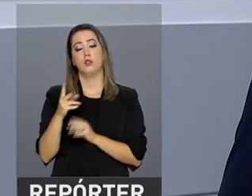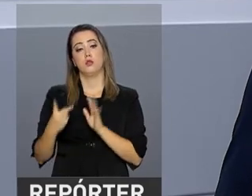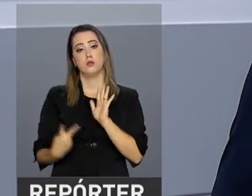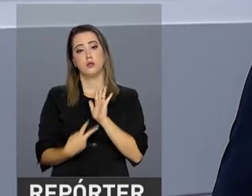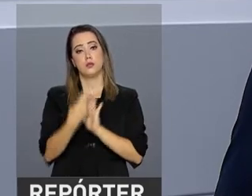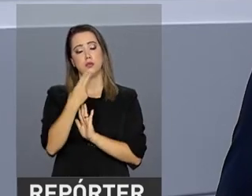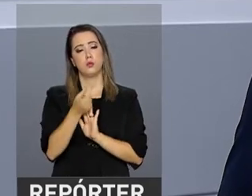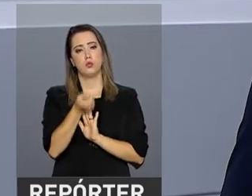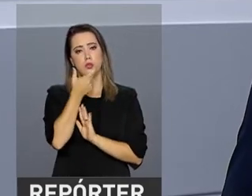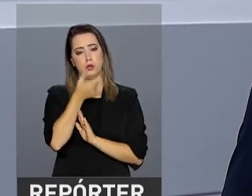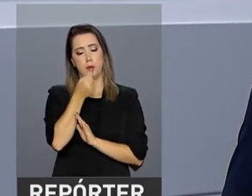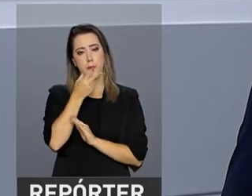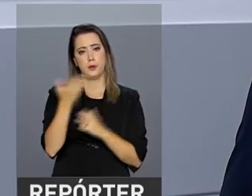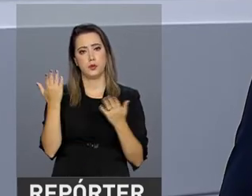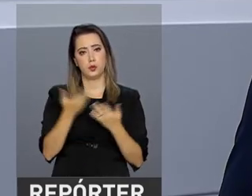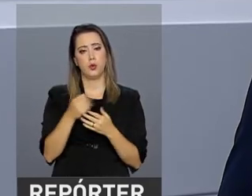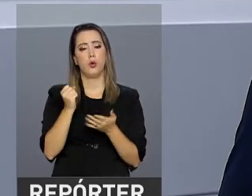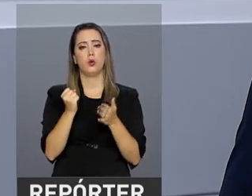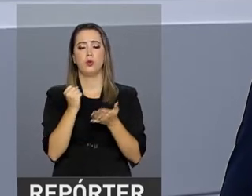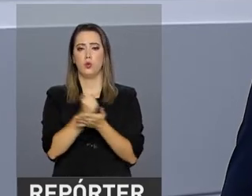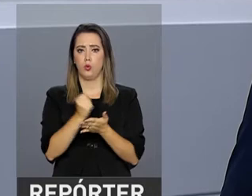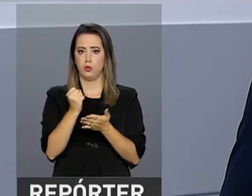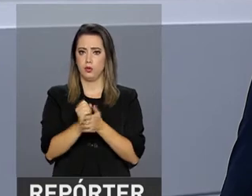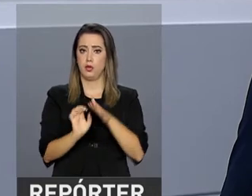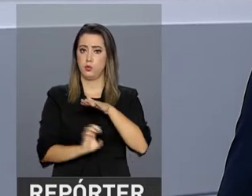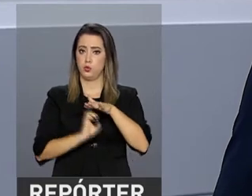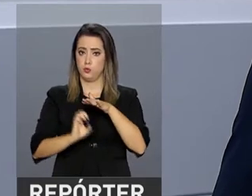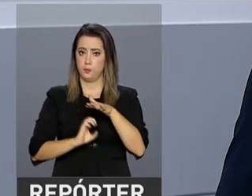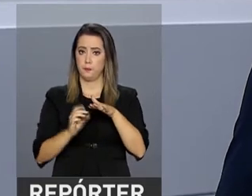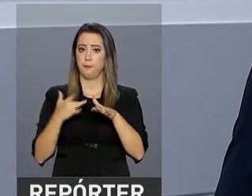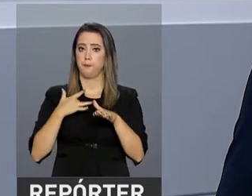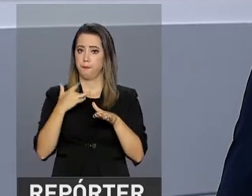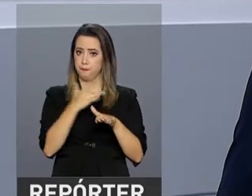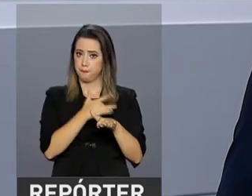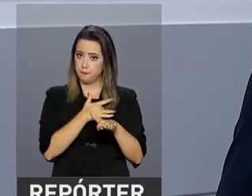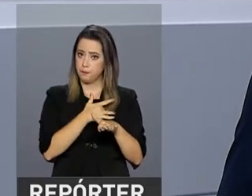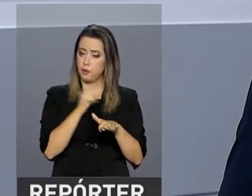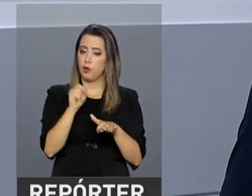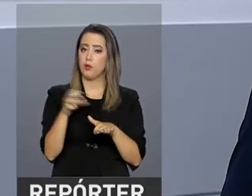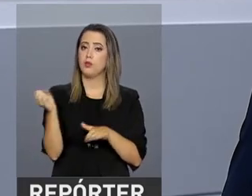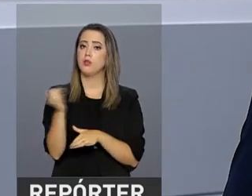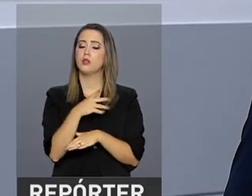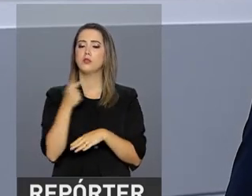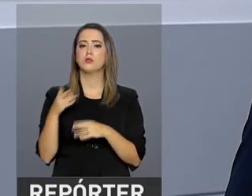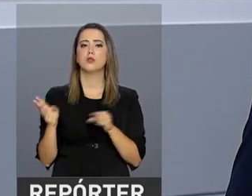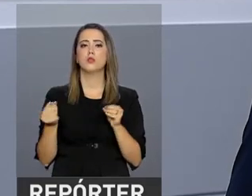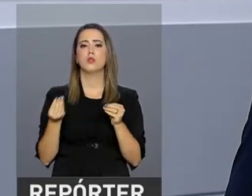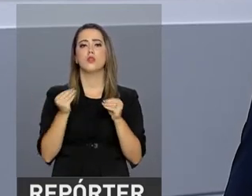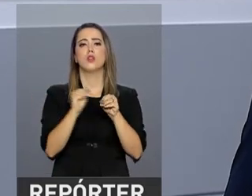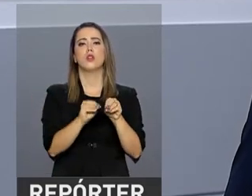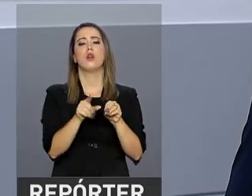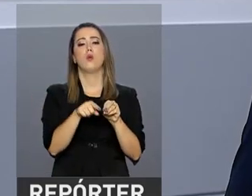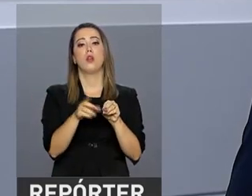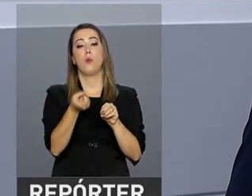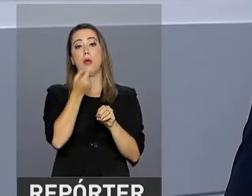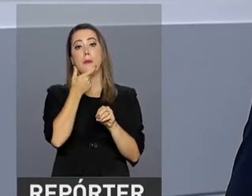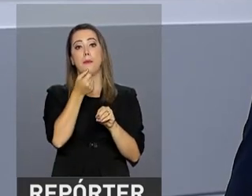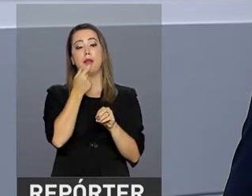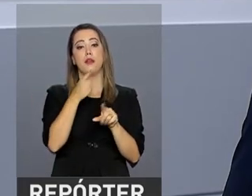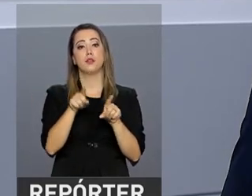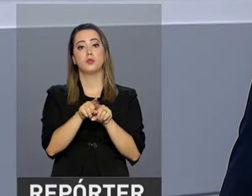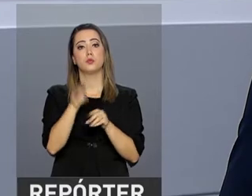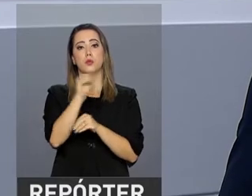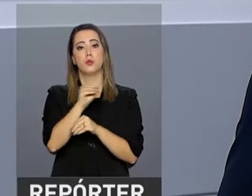na cobertura mínima obrigatória dos planos de saúde entre as novidades está a incorporação de um remédio para tratamento da esclerose